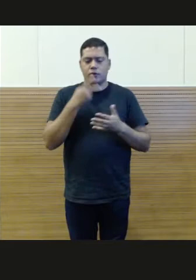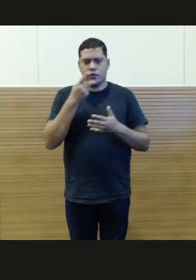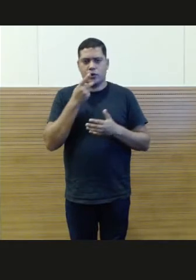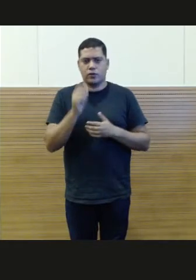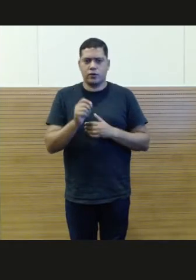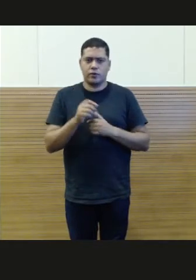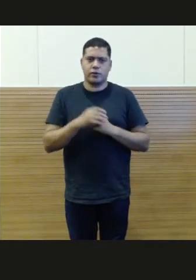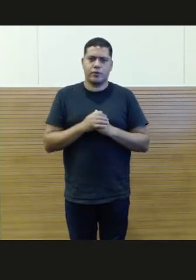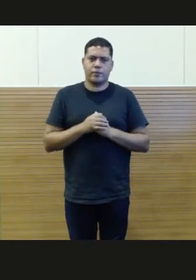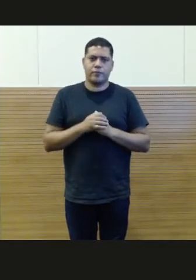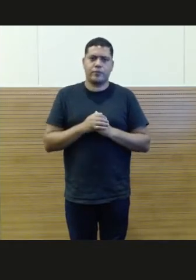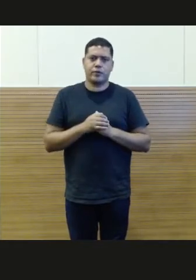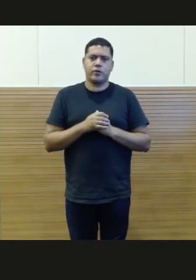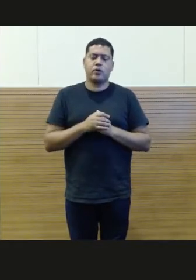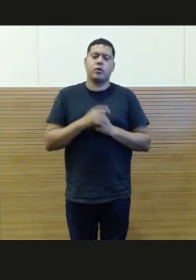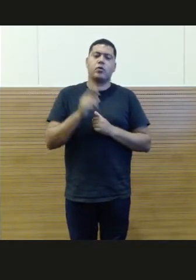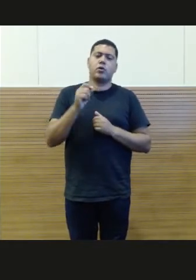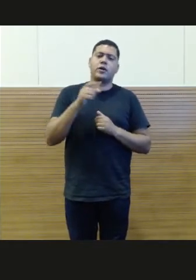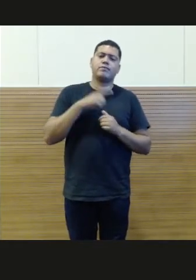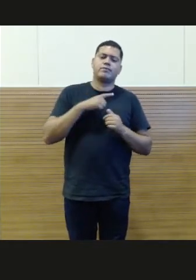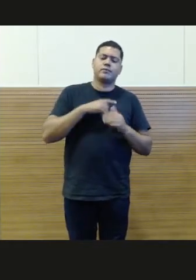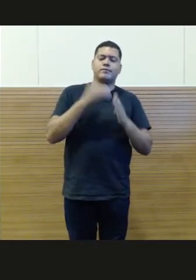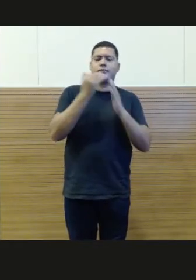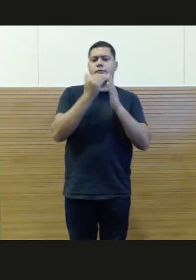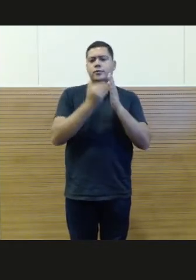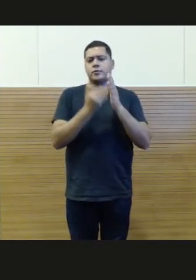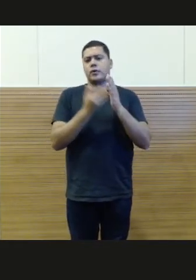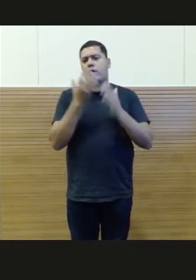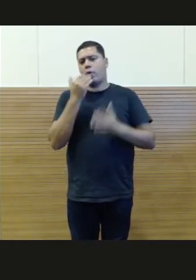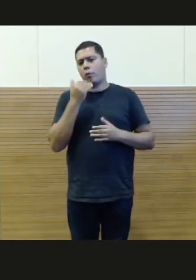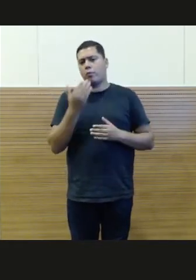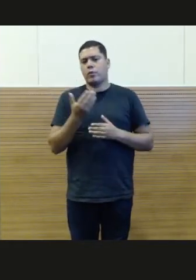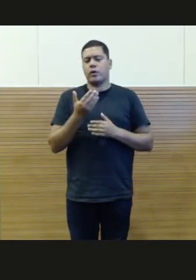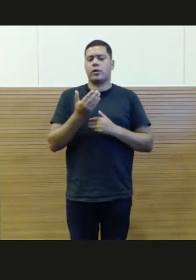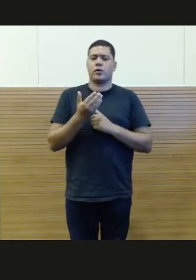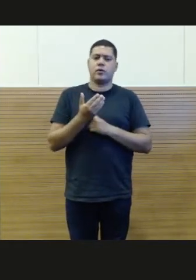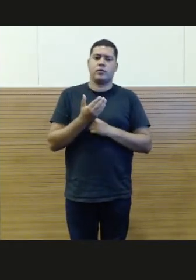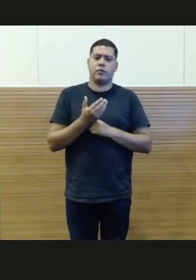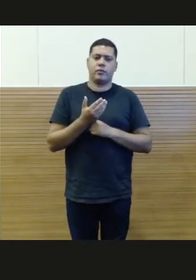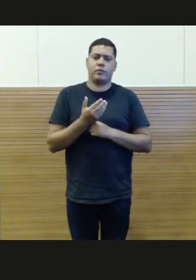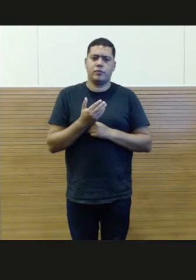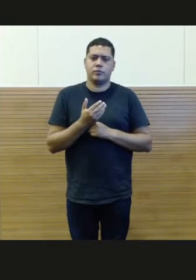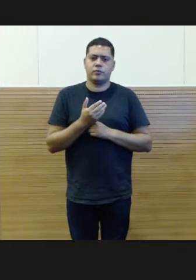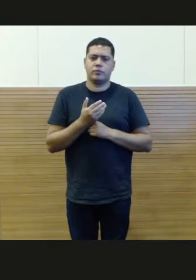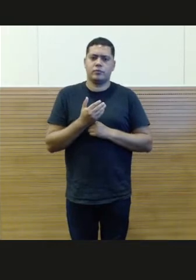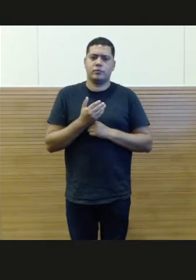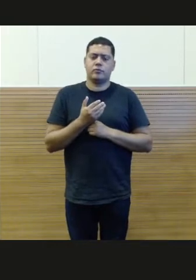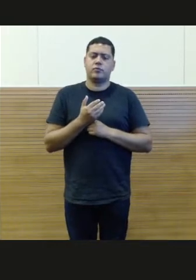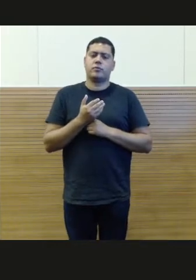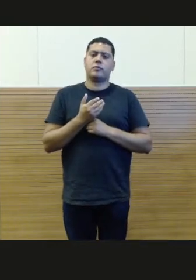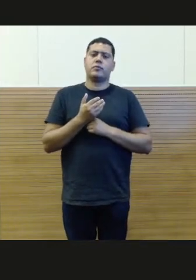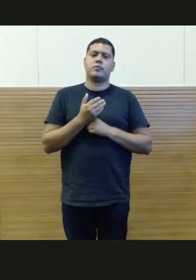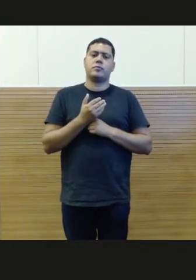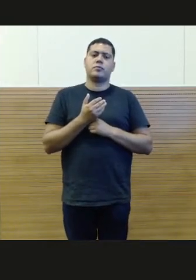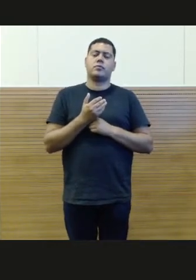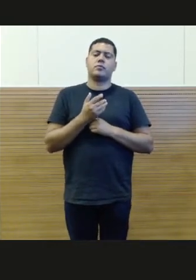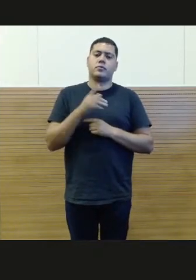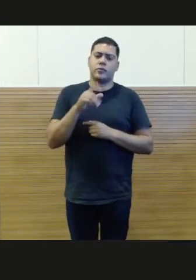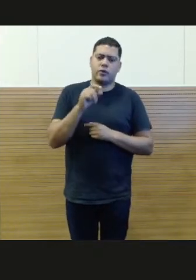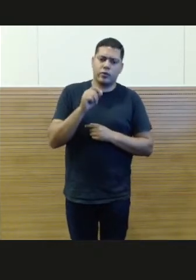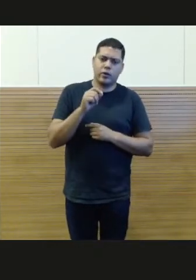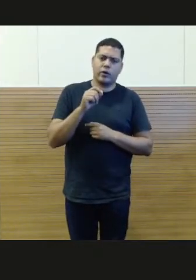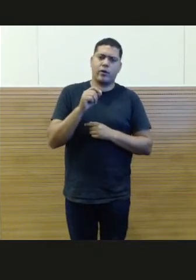afirma os componentes das comidas a serem limitados seria bebidas